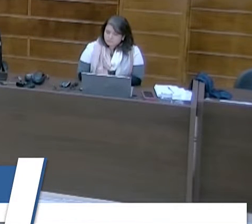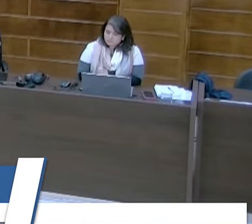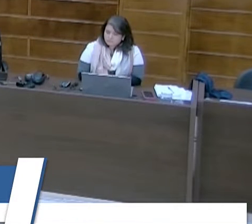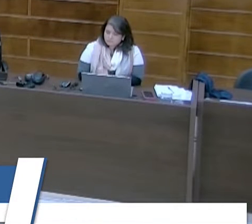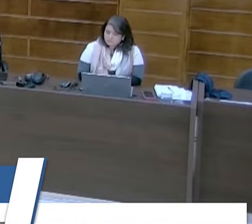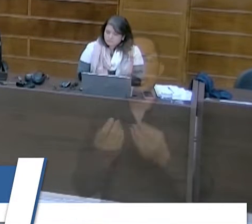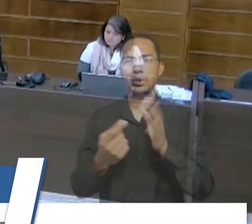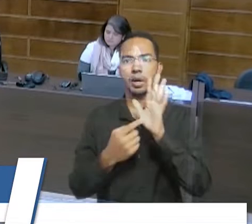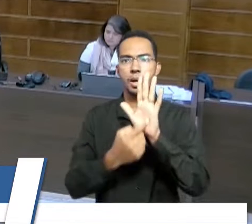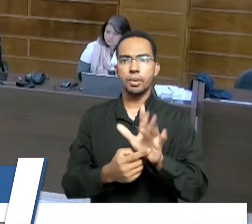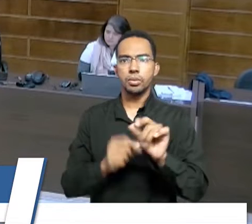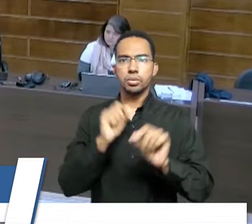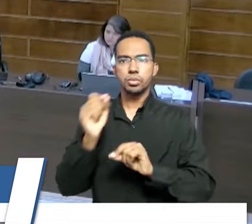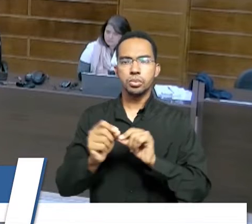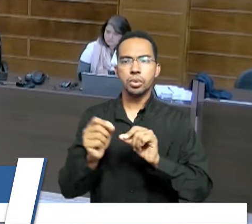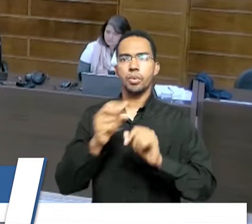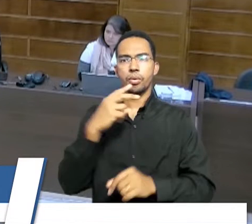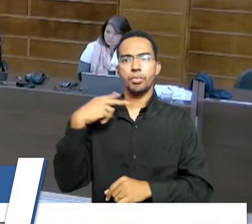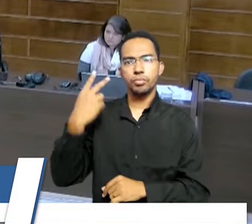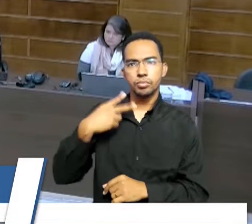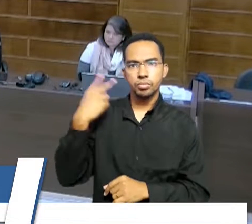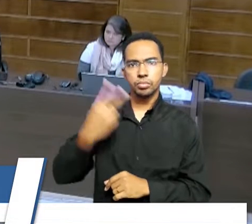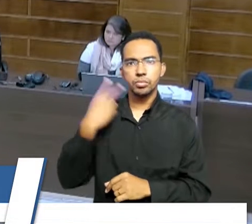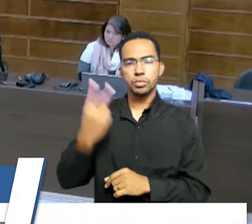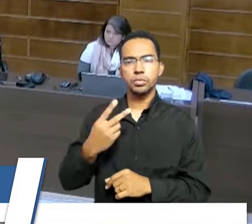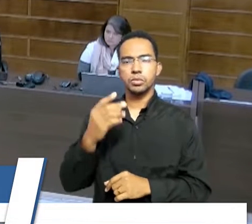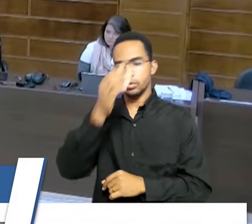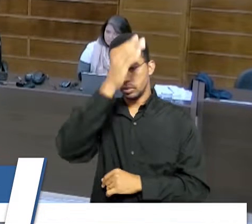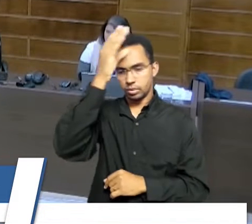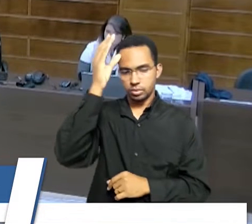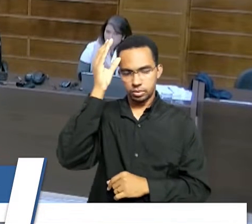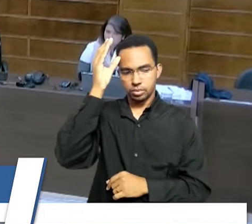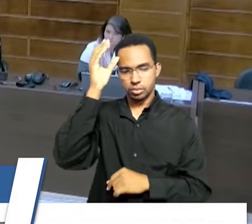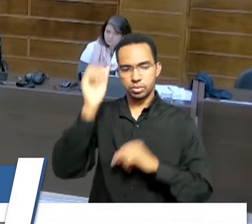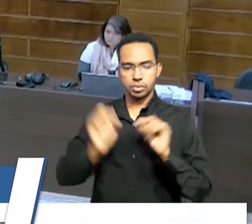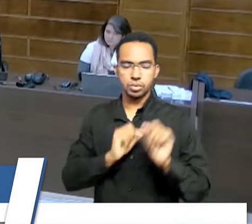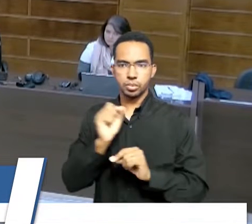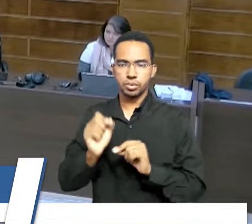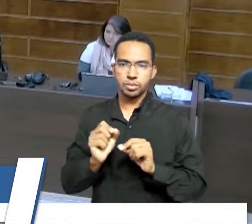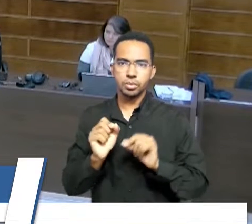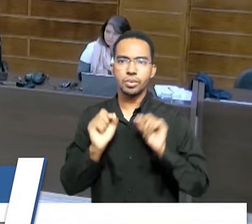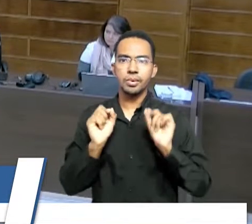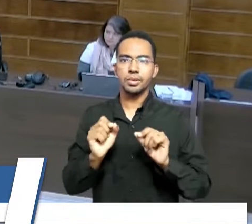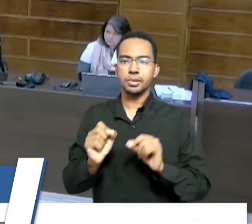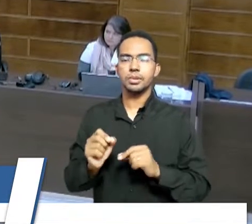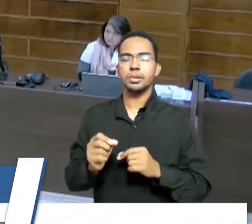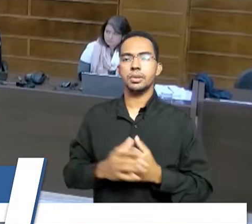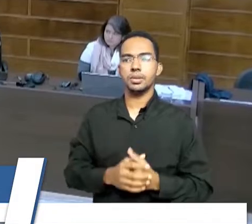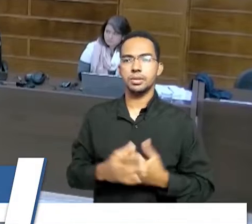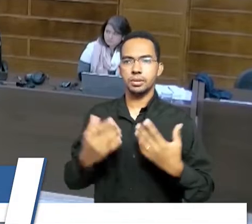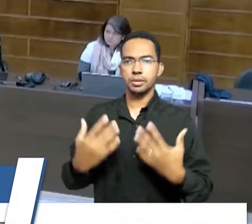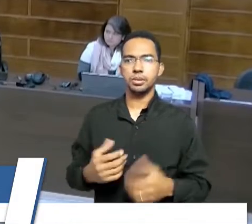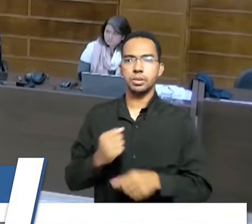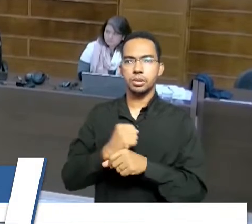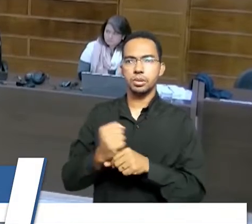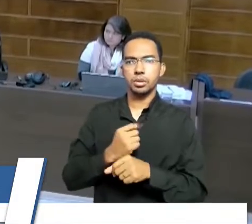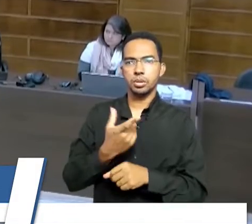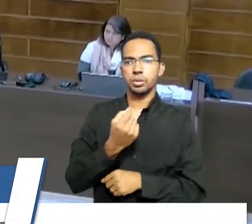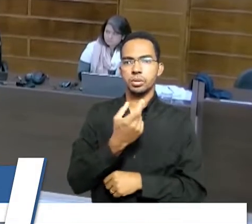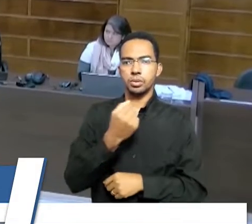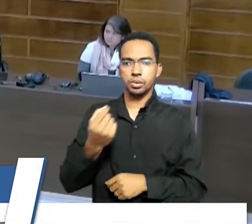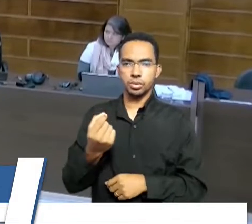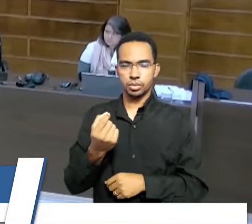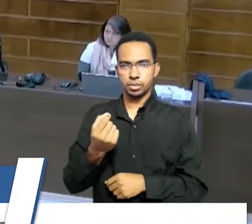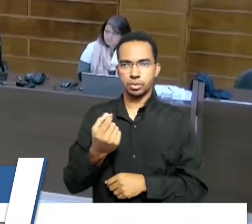pelo vereador Carlos César Bus, Carlinho Petrópolis Farmácia, no ano de 2022.